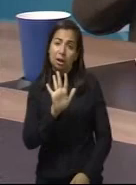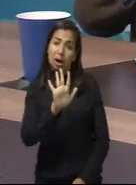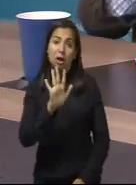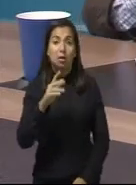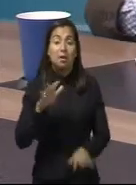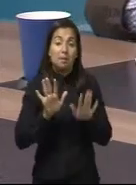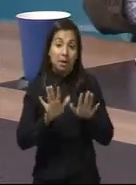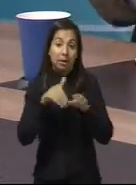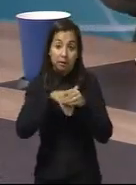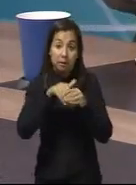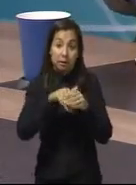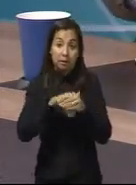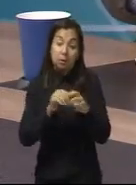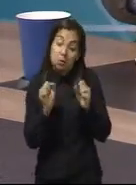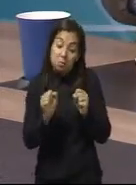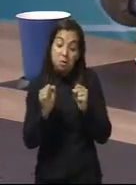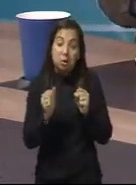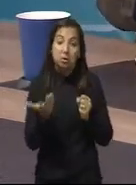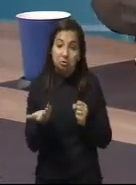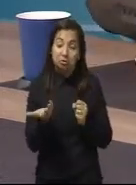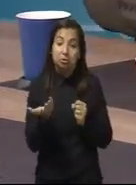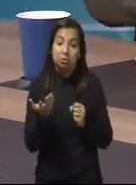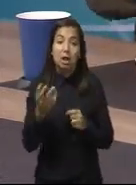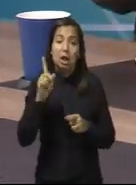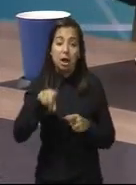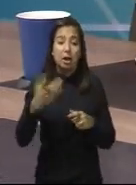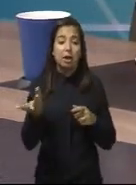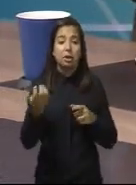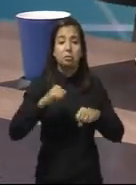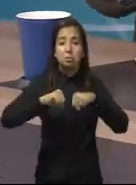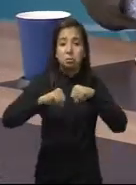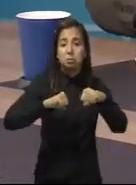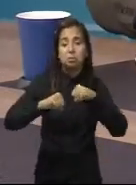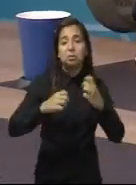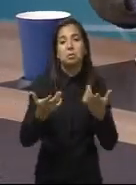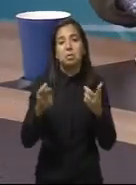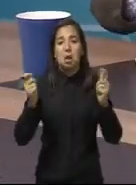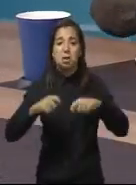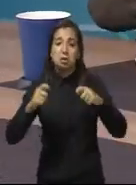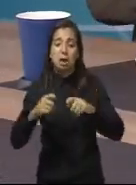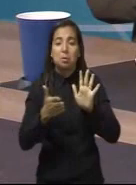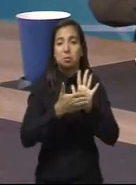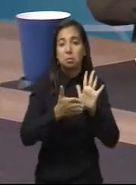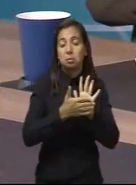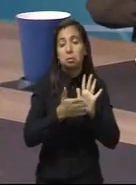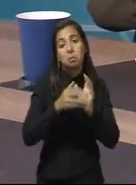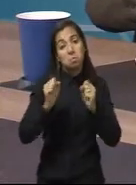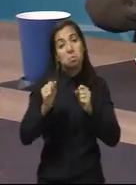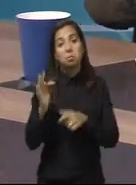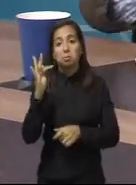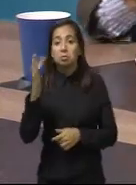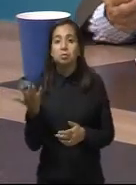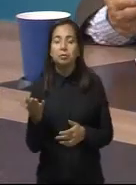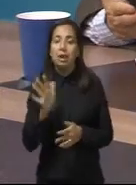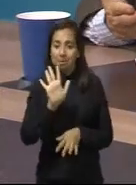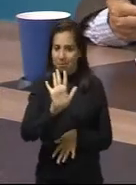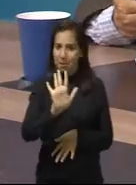menos, de um Mas debate, é um processo. um debate mais aberto, mais É amplo. um processo. Se a gente começar a